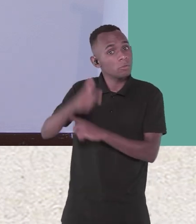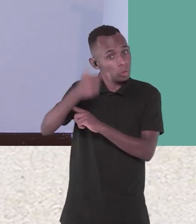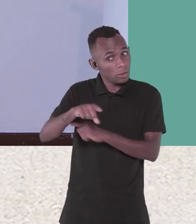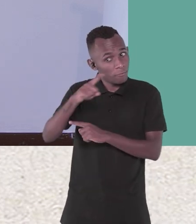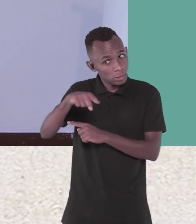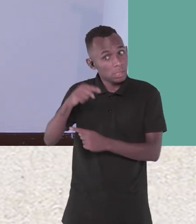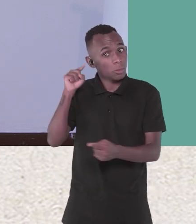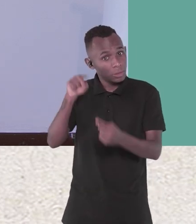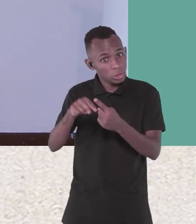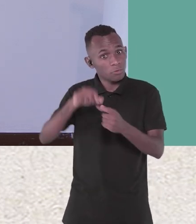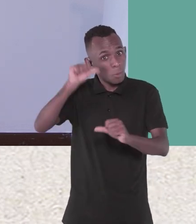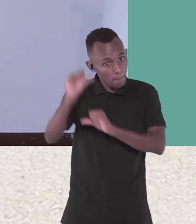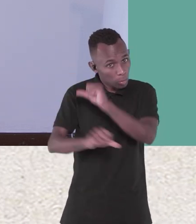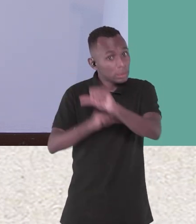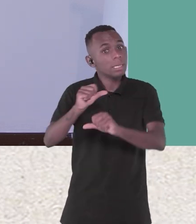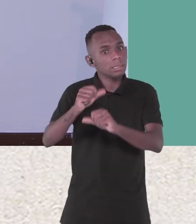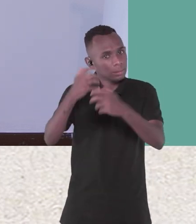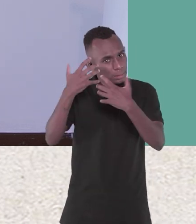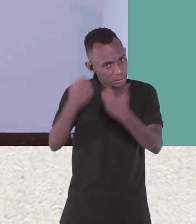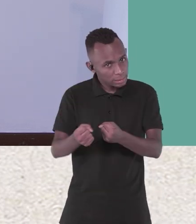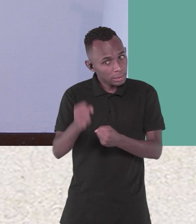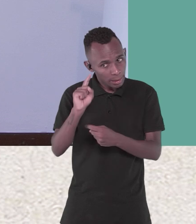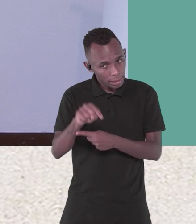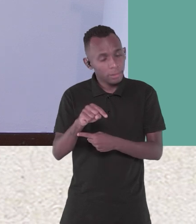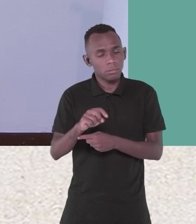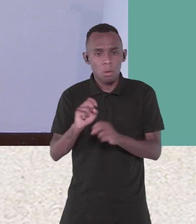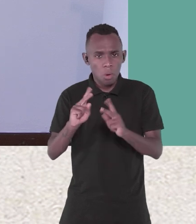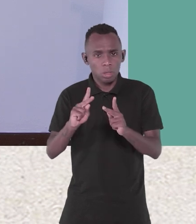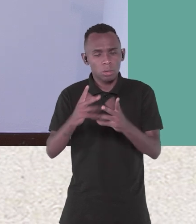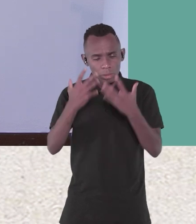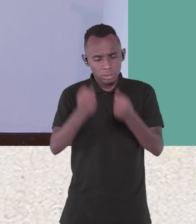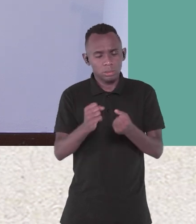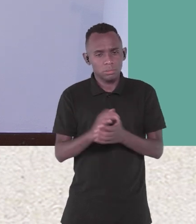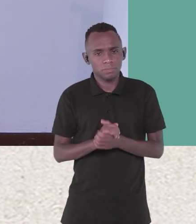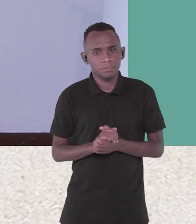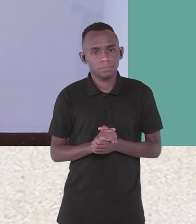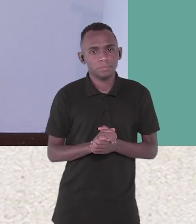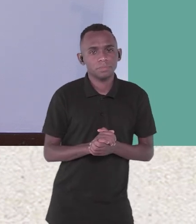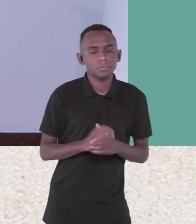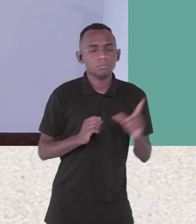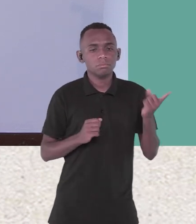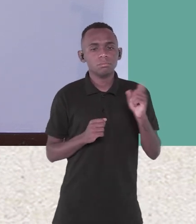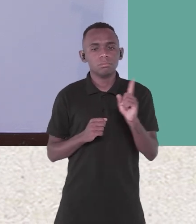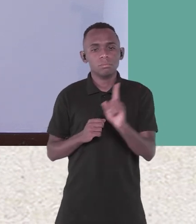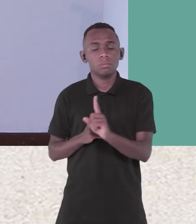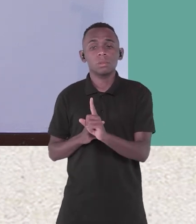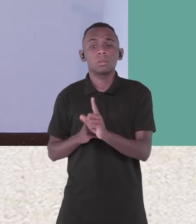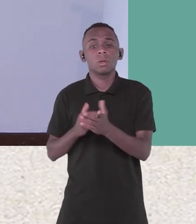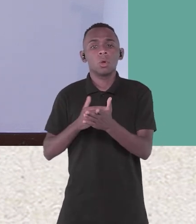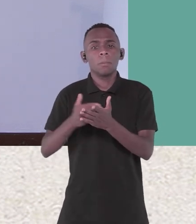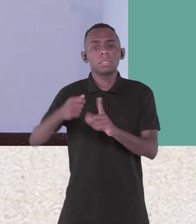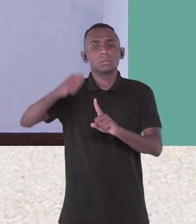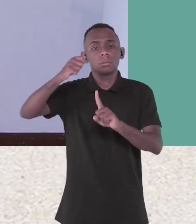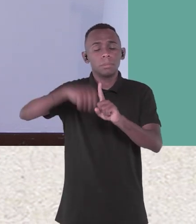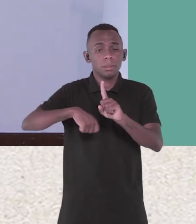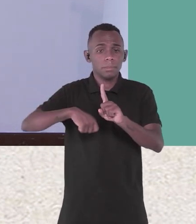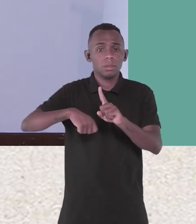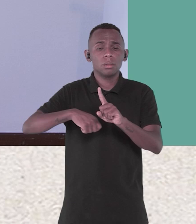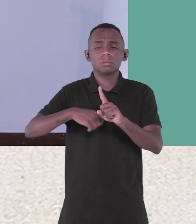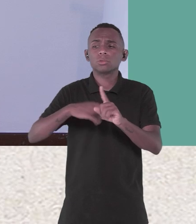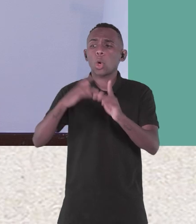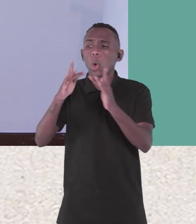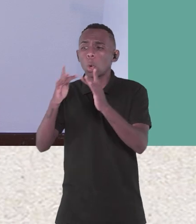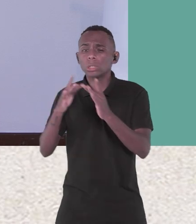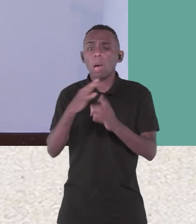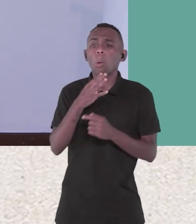reformar mesmo, né? Sim. Então tá bom. Aí ele diz que ele entra no primeiro mês, ainda conhecendo todo